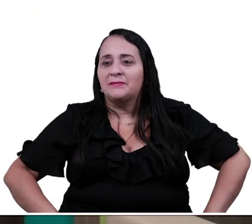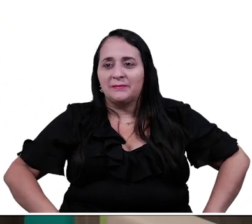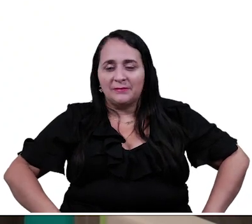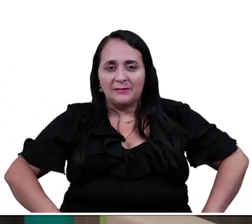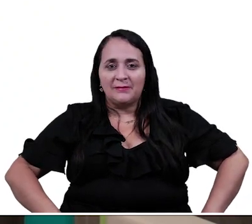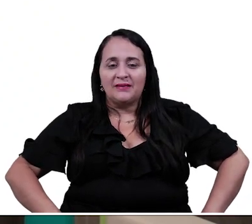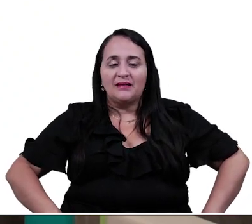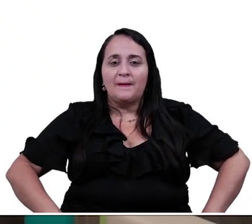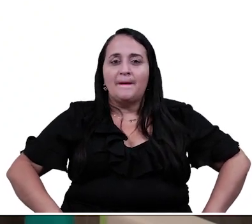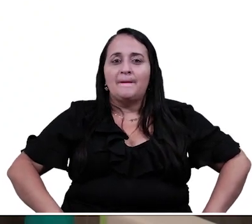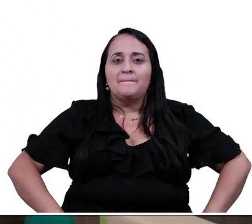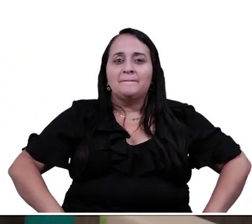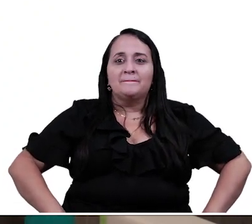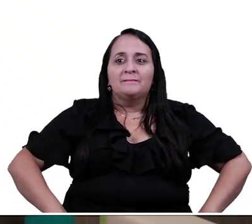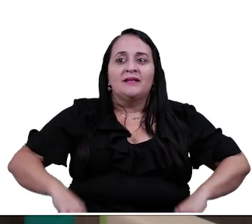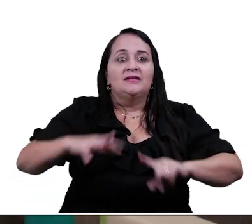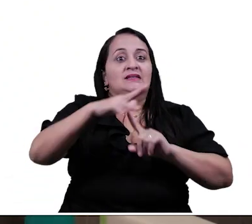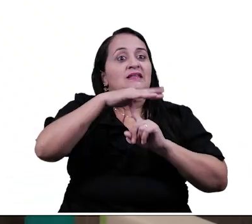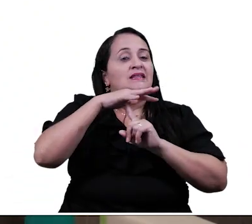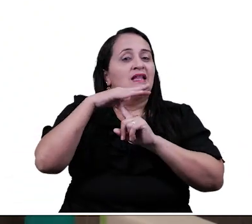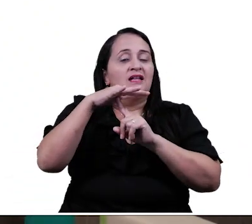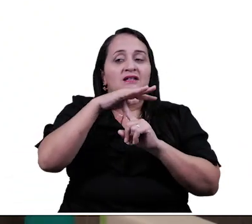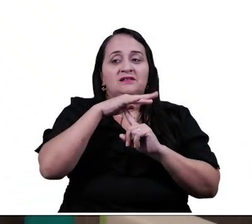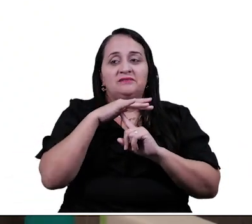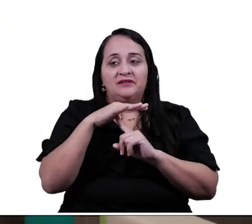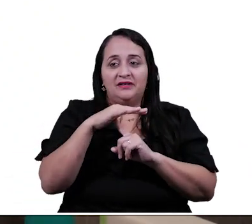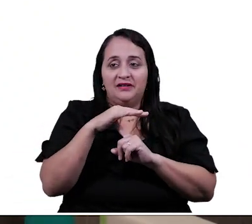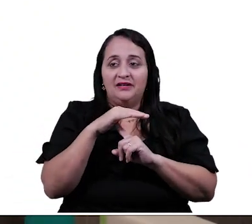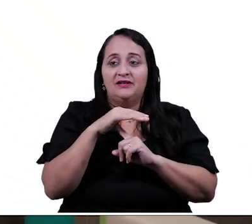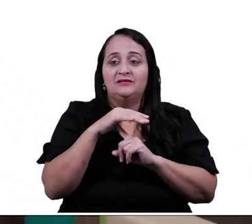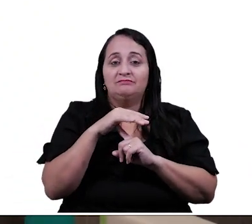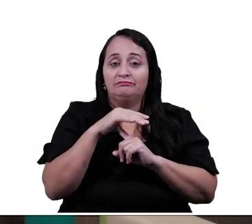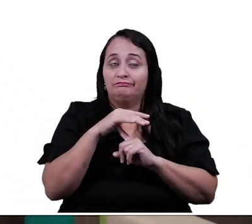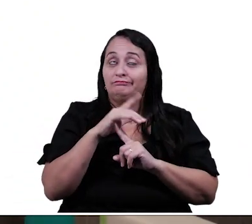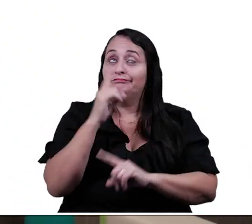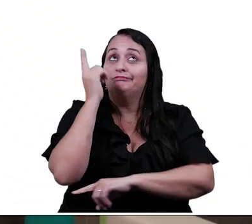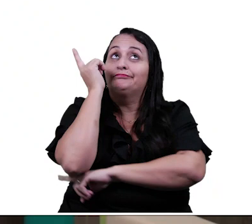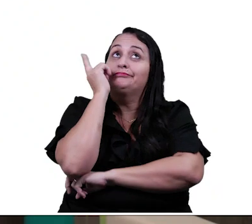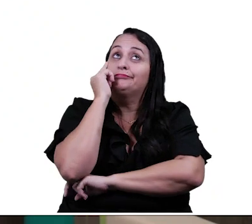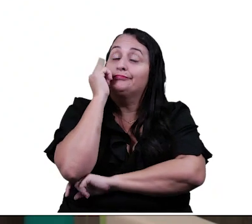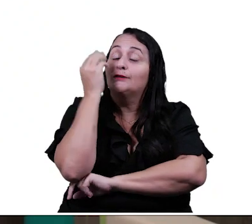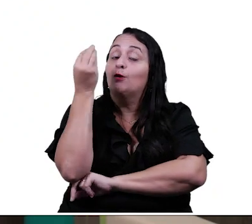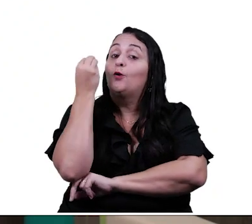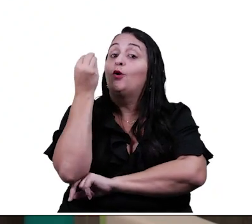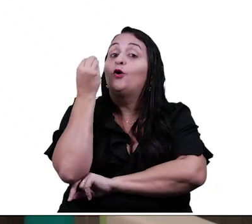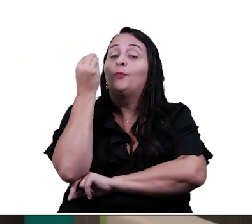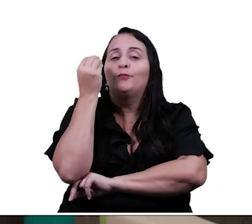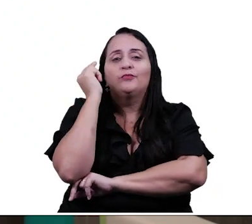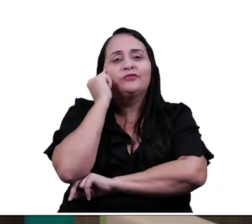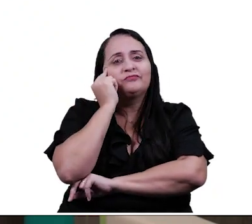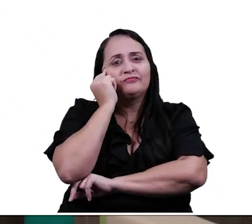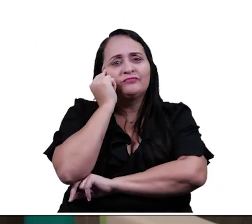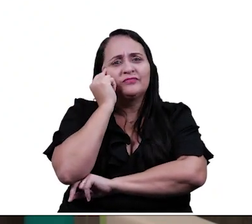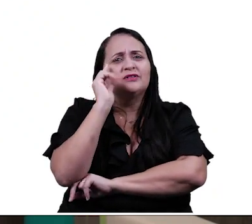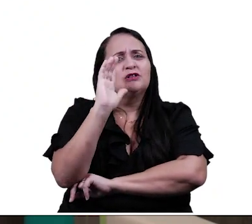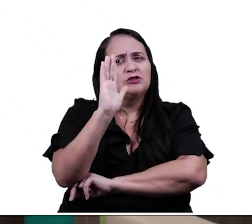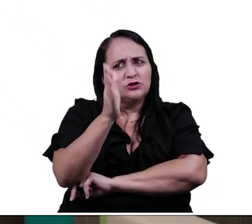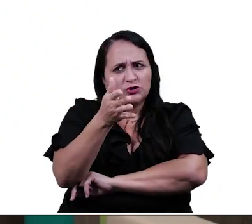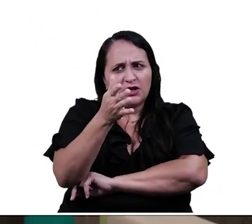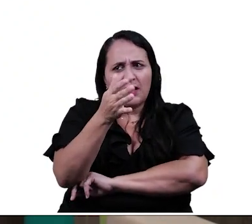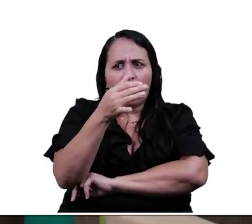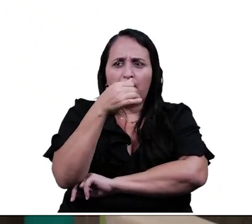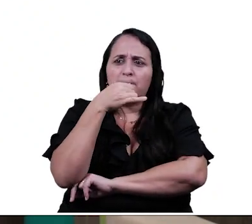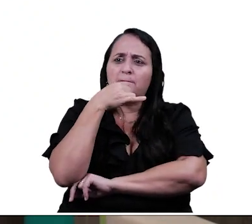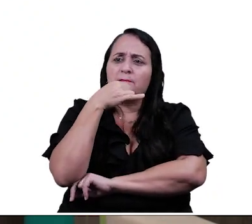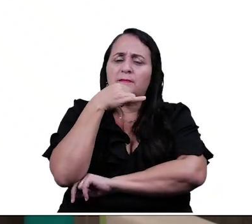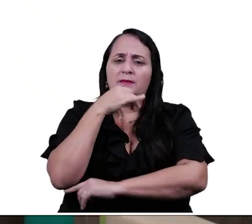Essa primeira situação na feira vai dar o que falar, viu? Quantas vezes a gente já se